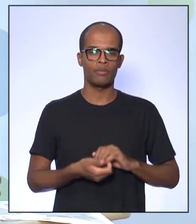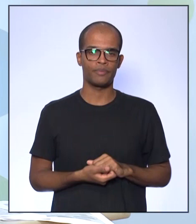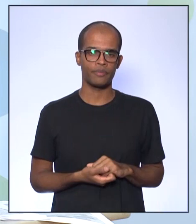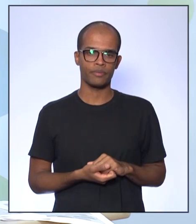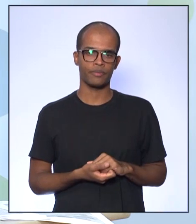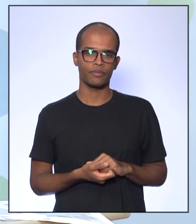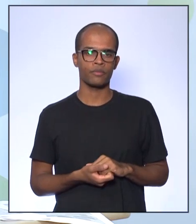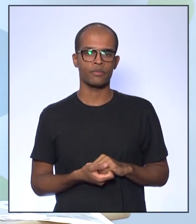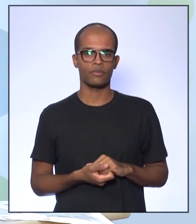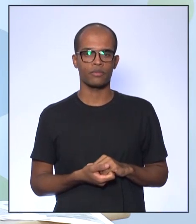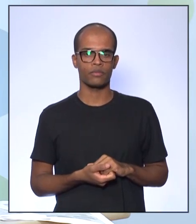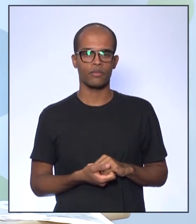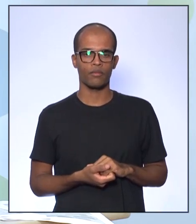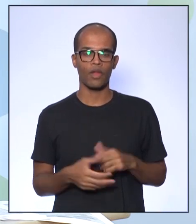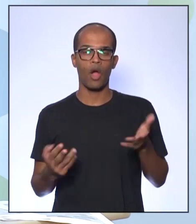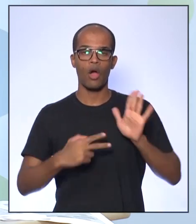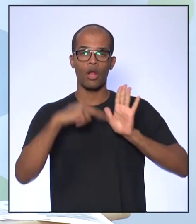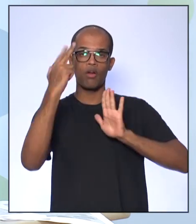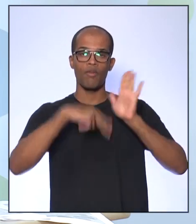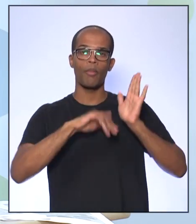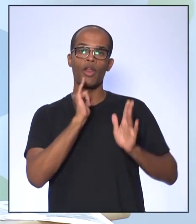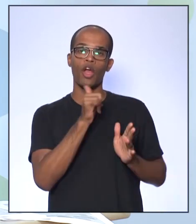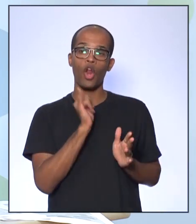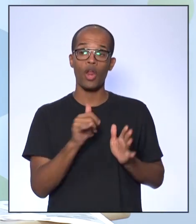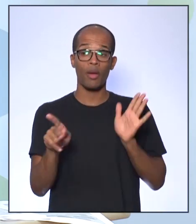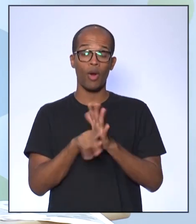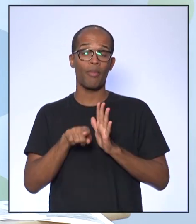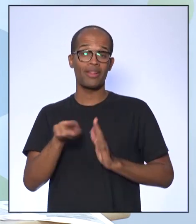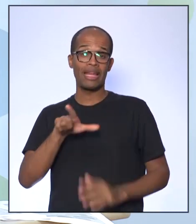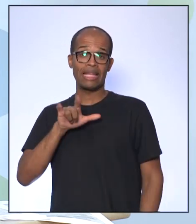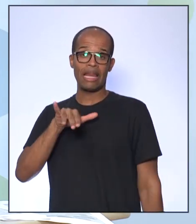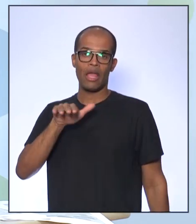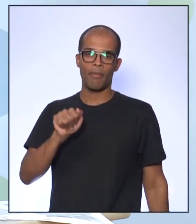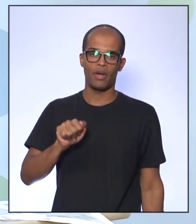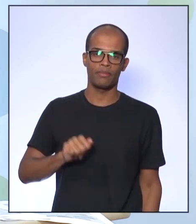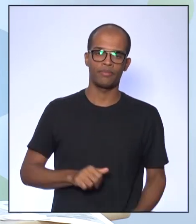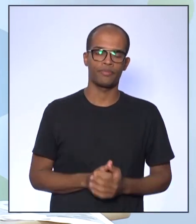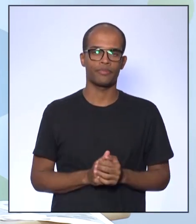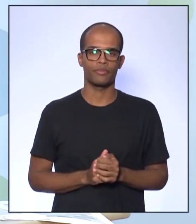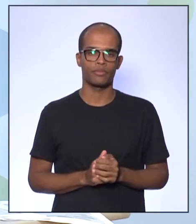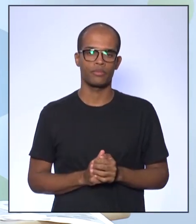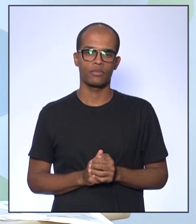Vamos, na sequência, ler uma crônica do Lima Barreto com o título